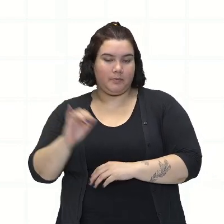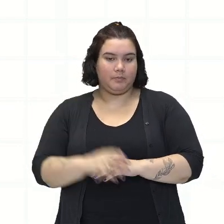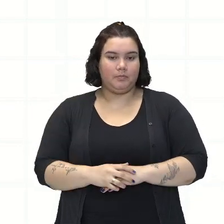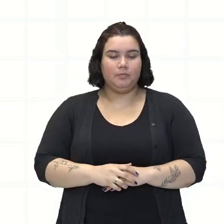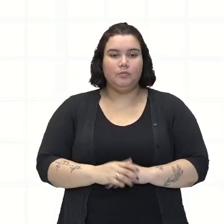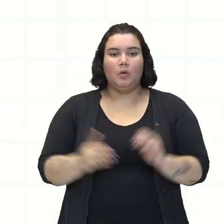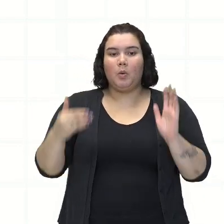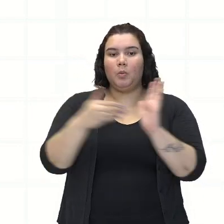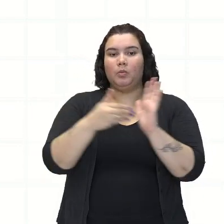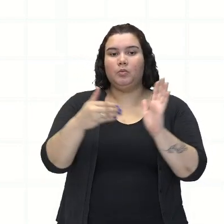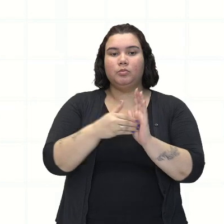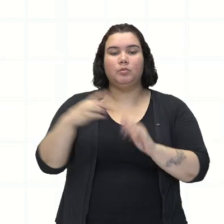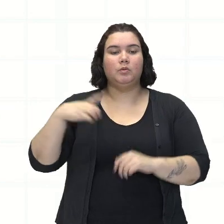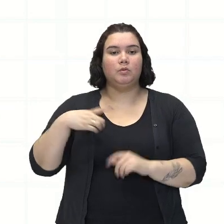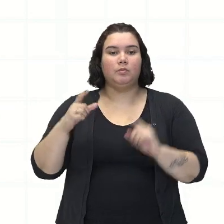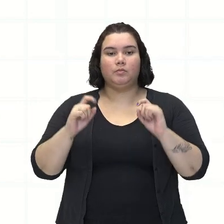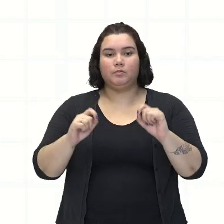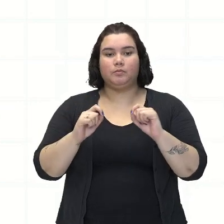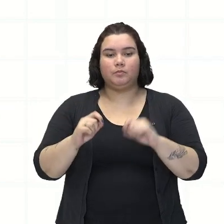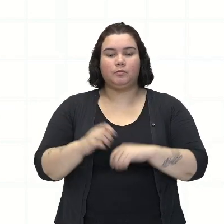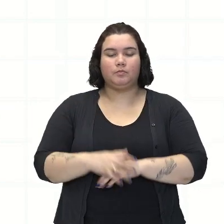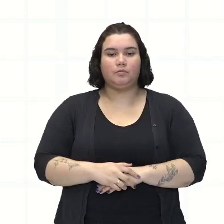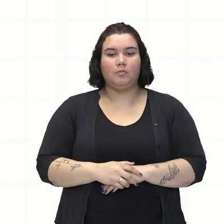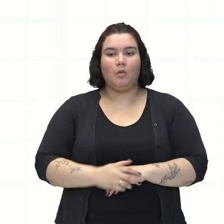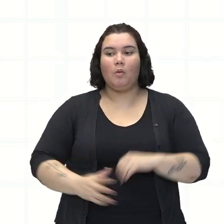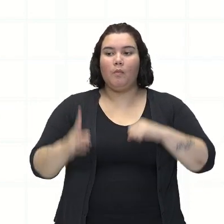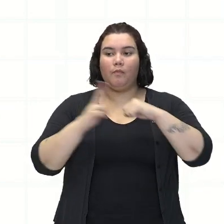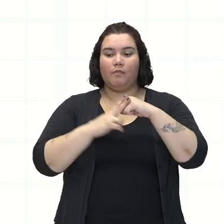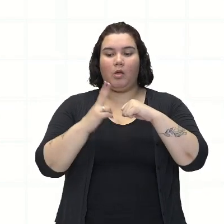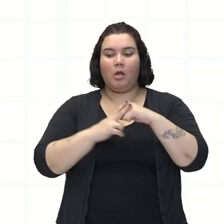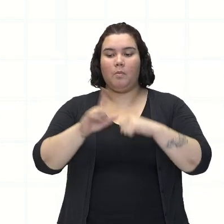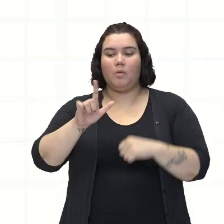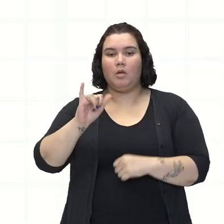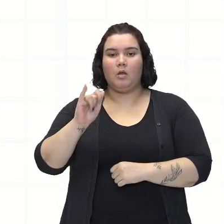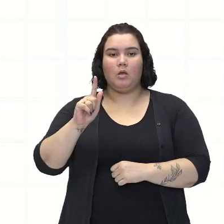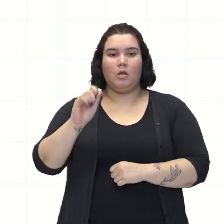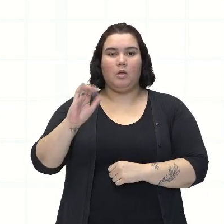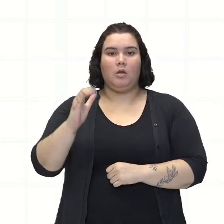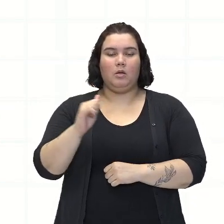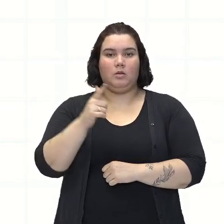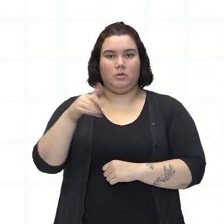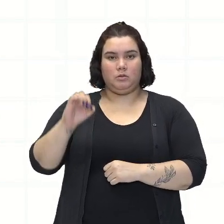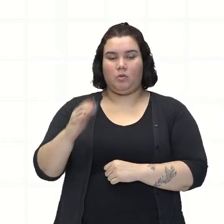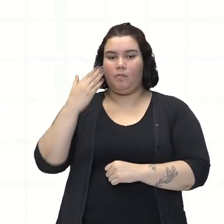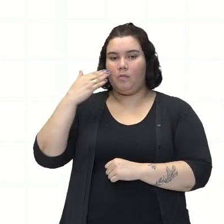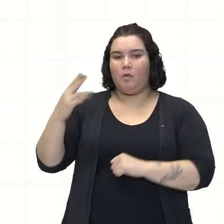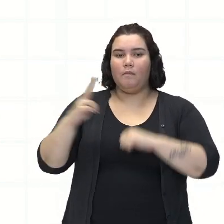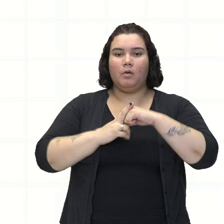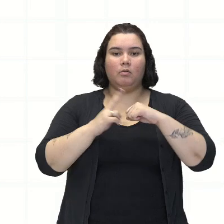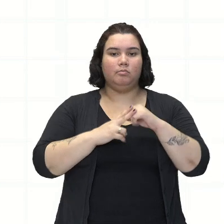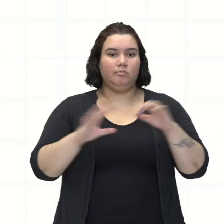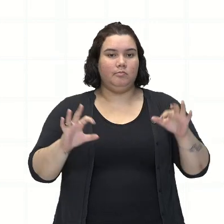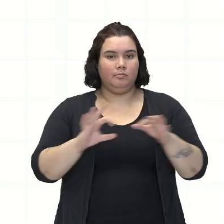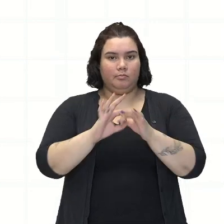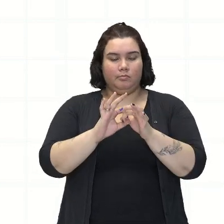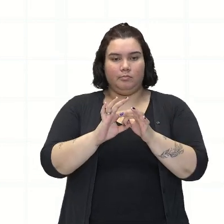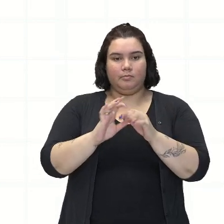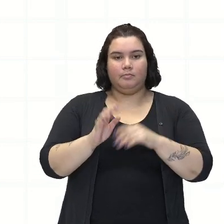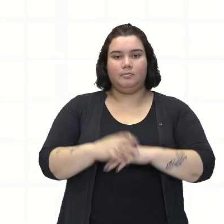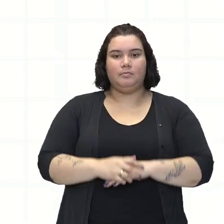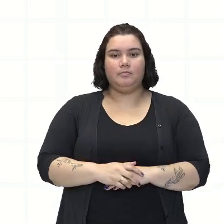temos também os verbos de ligação. Acompanhem, por gentileza, o enunciado